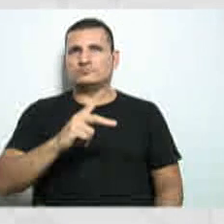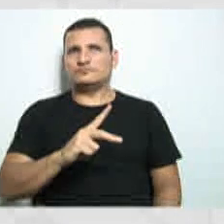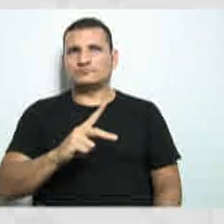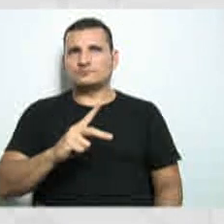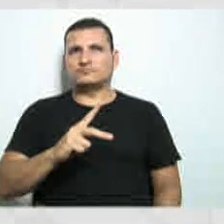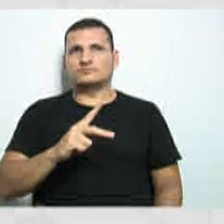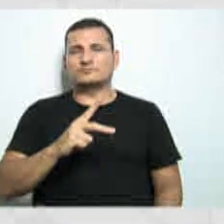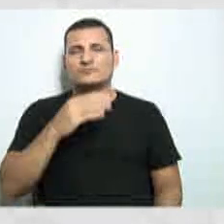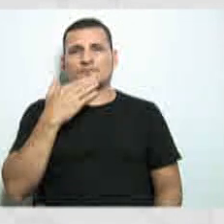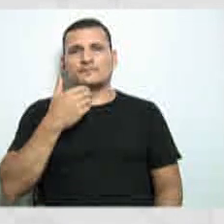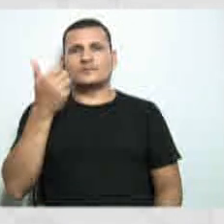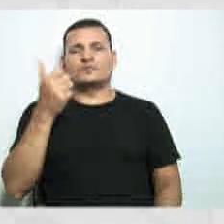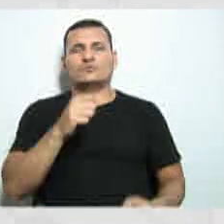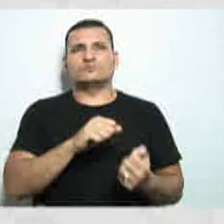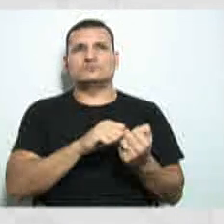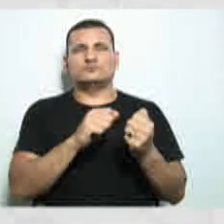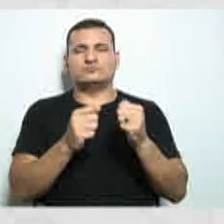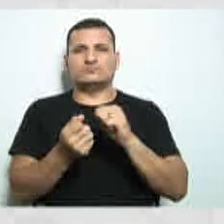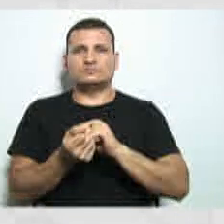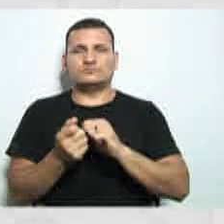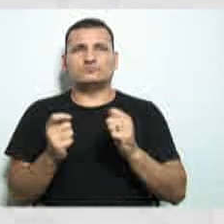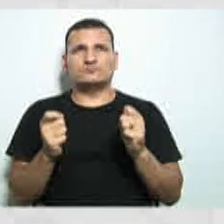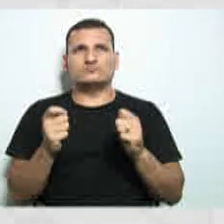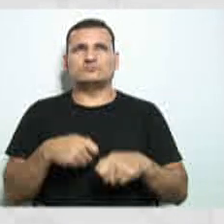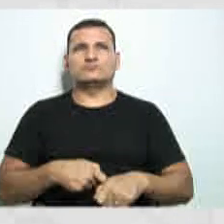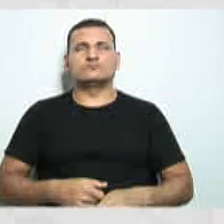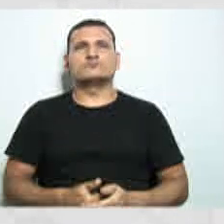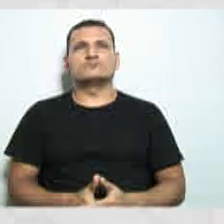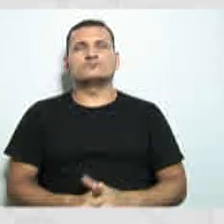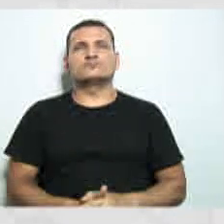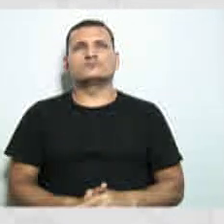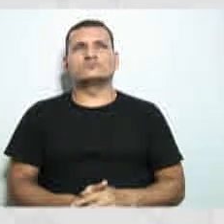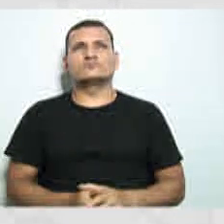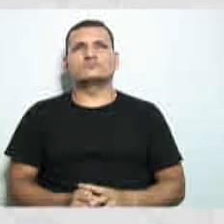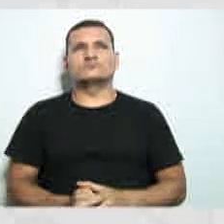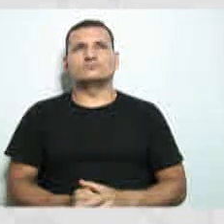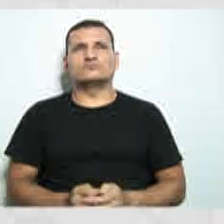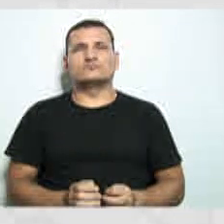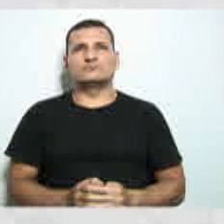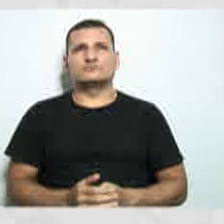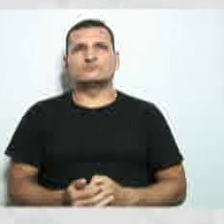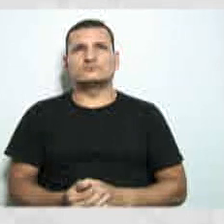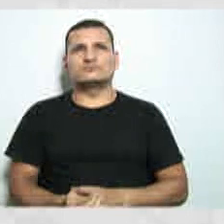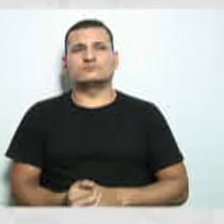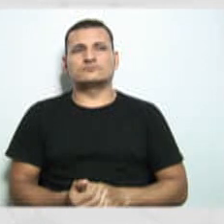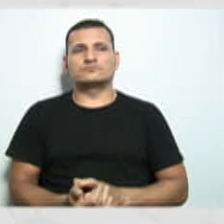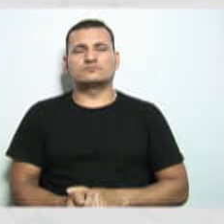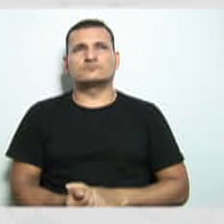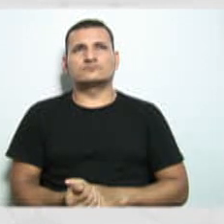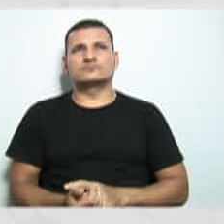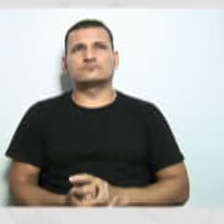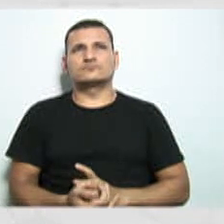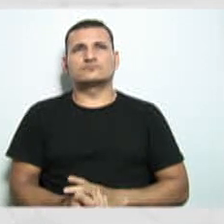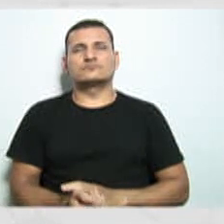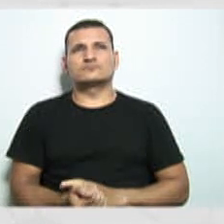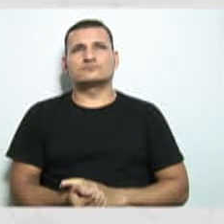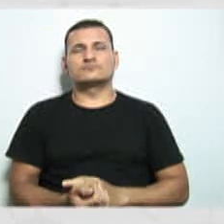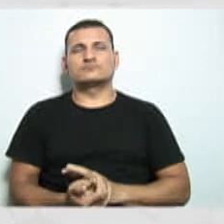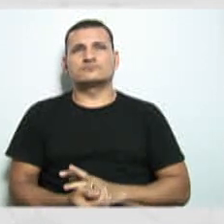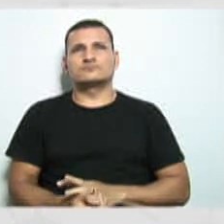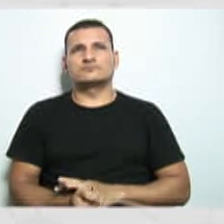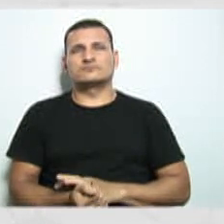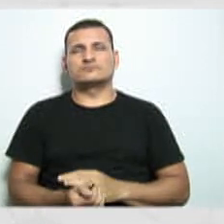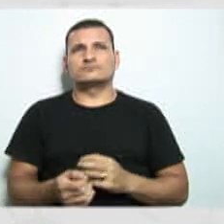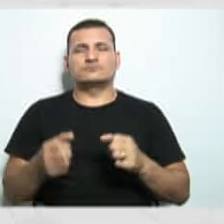melhor adequação possível. Presta atenção aí, meu filho, que está quase acabando. Olha lá, ó. E aí,